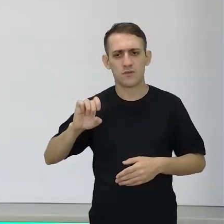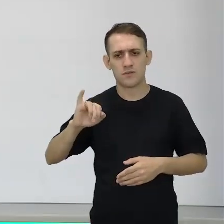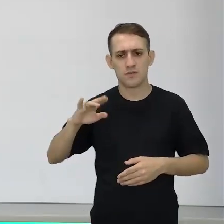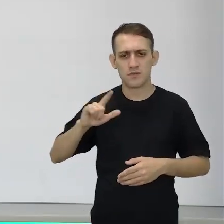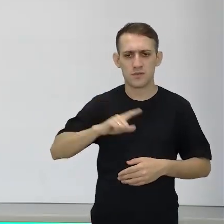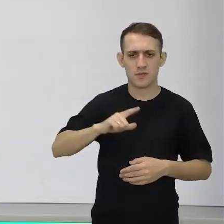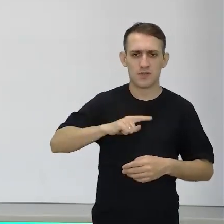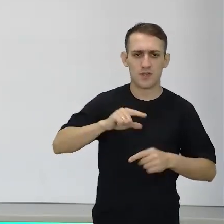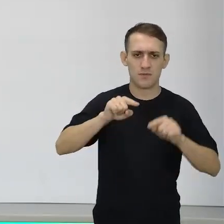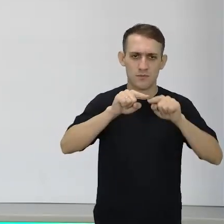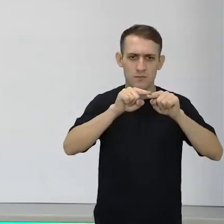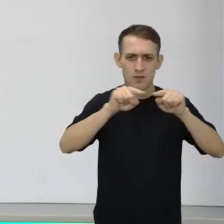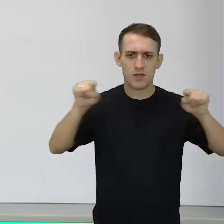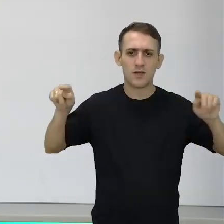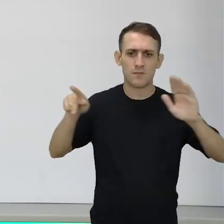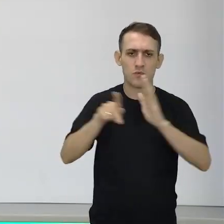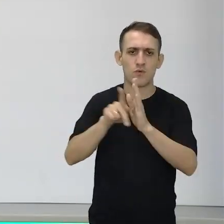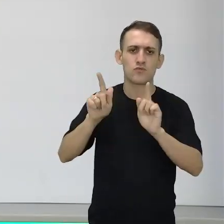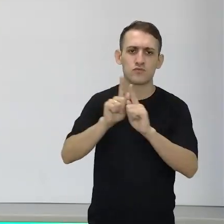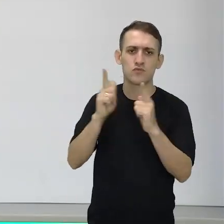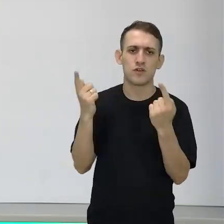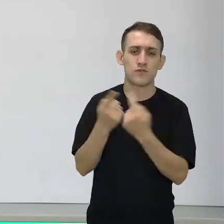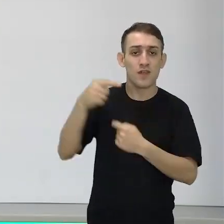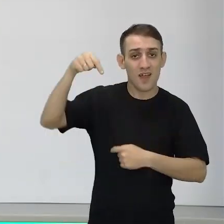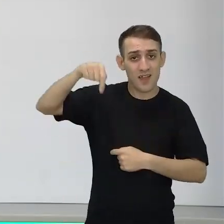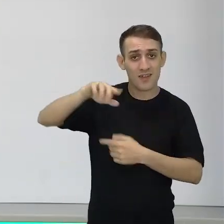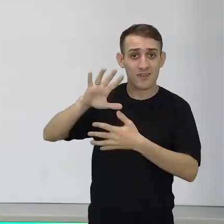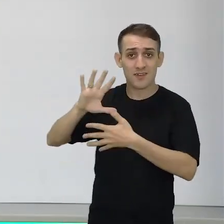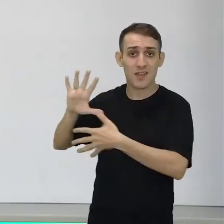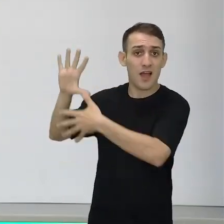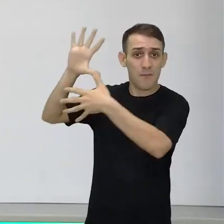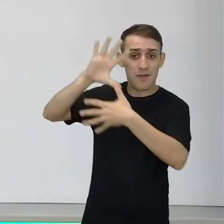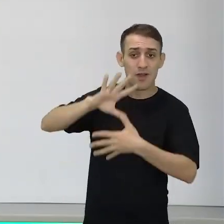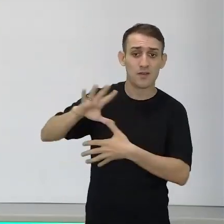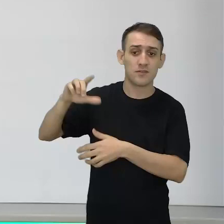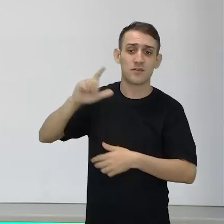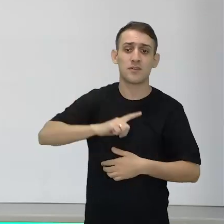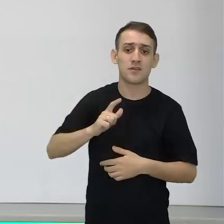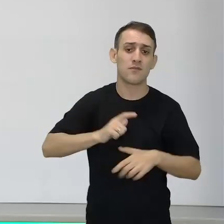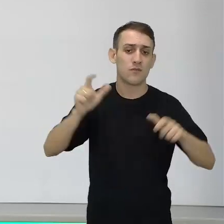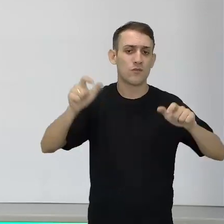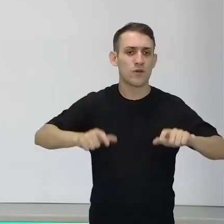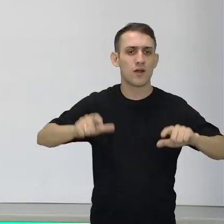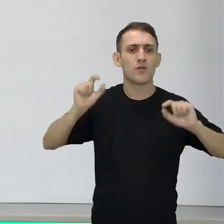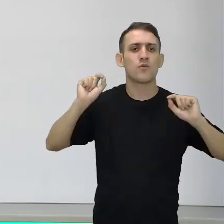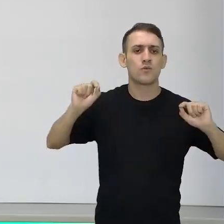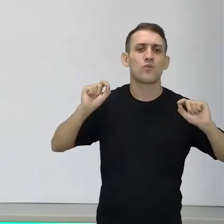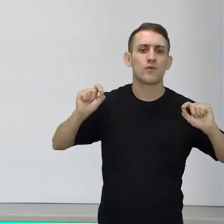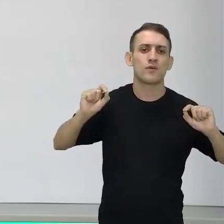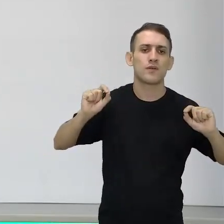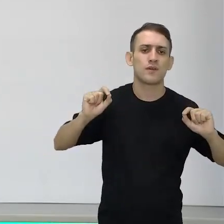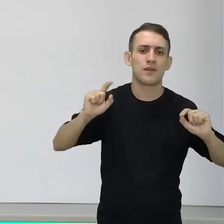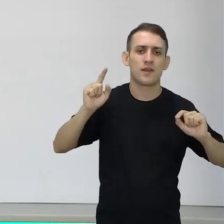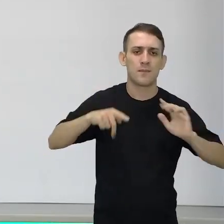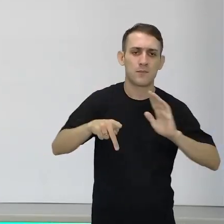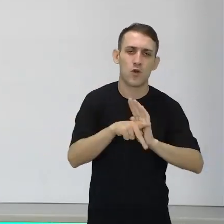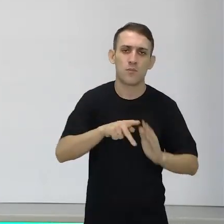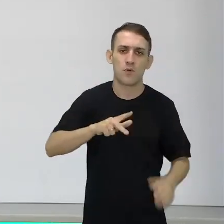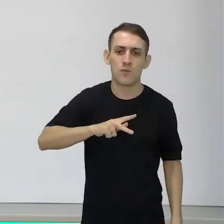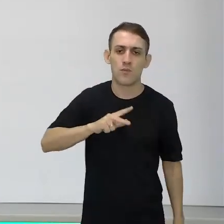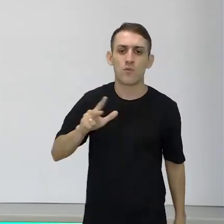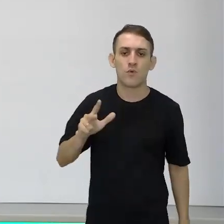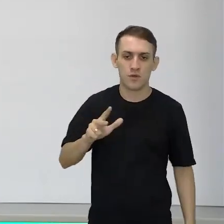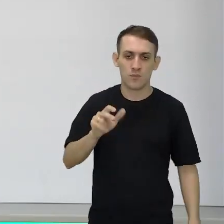aí num espaço geográfico aqui na América, onde esse espaço geográfico é de Portugal.